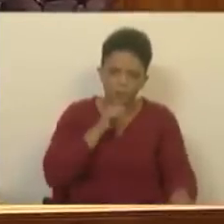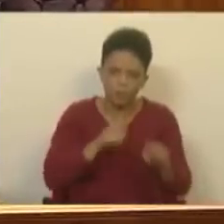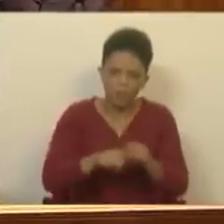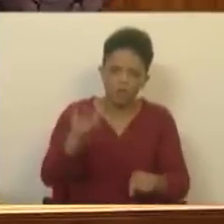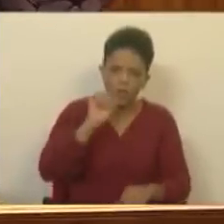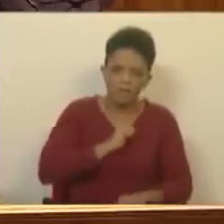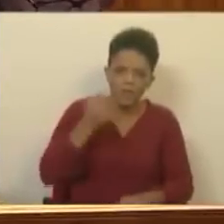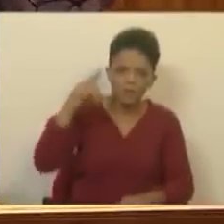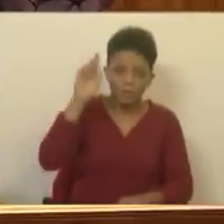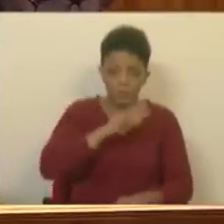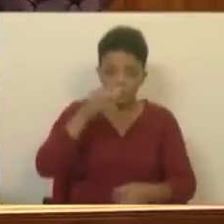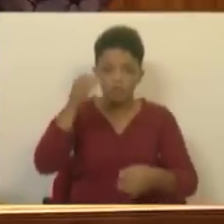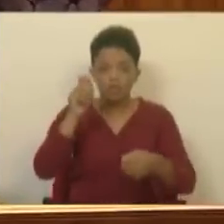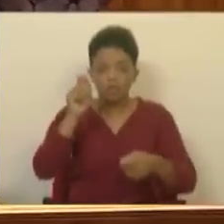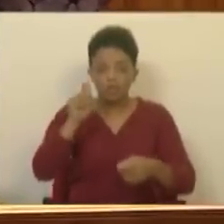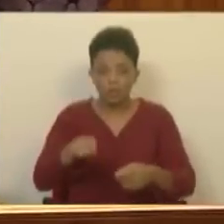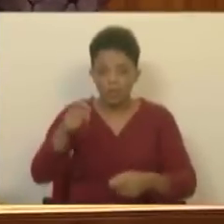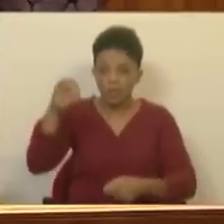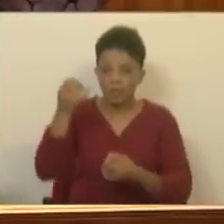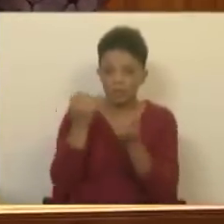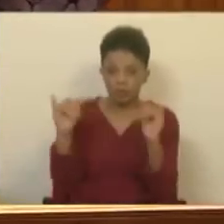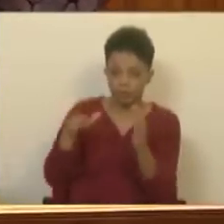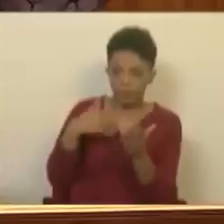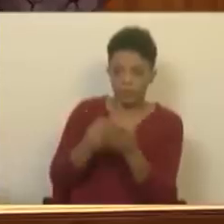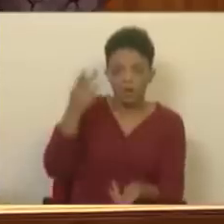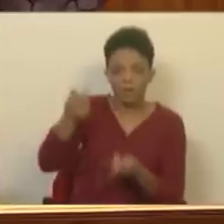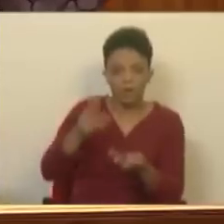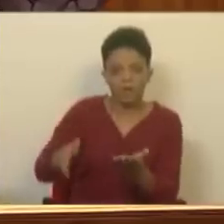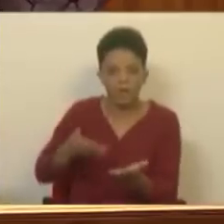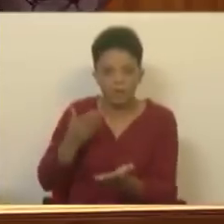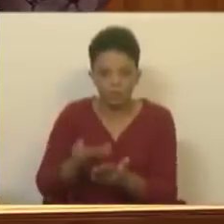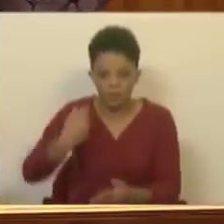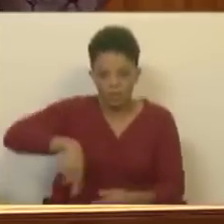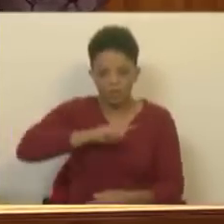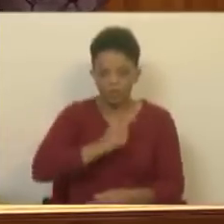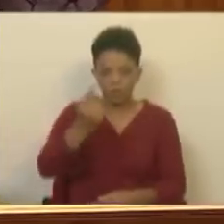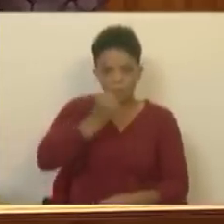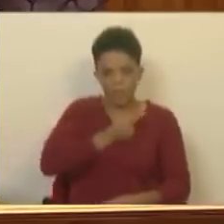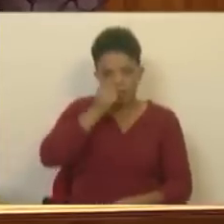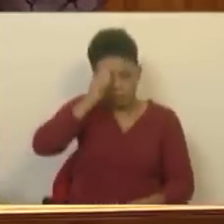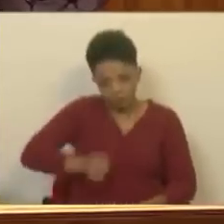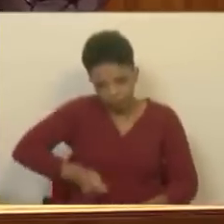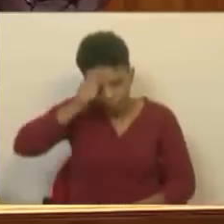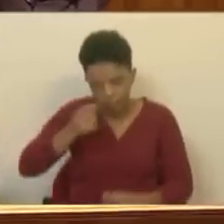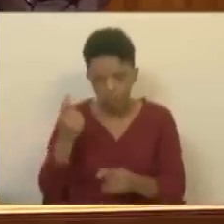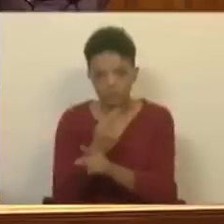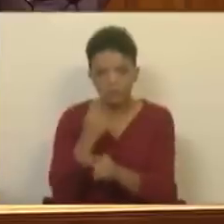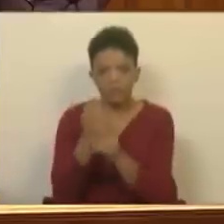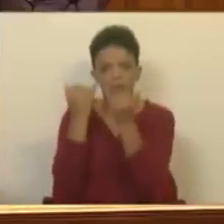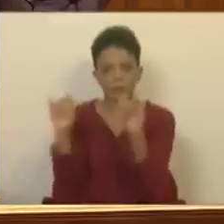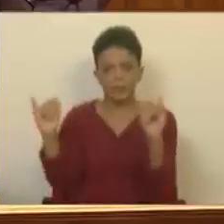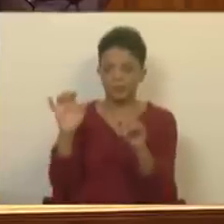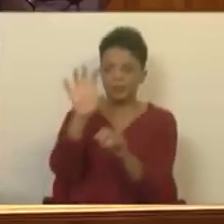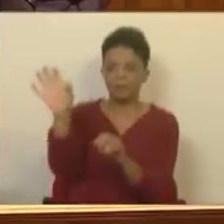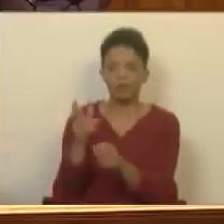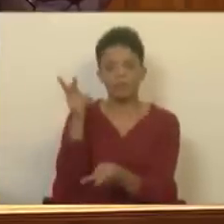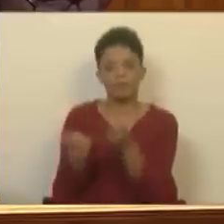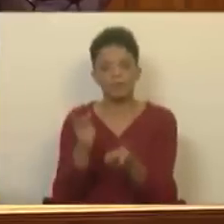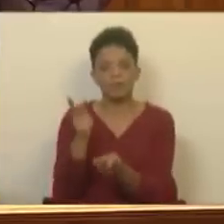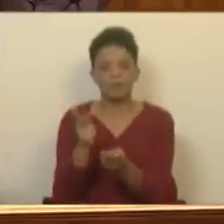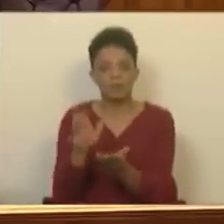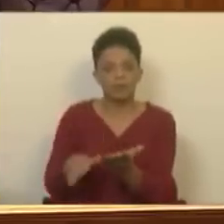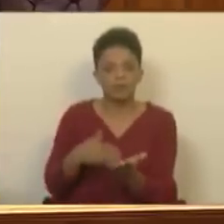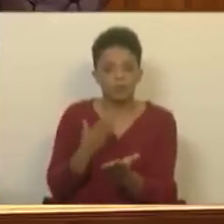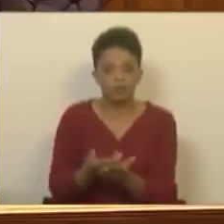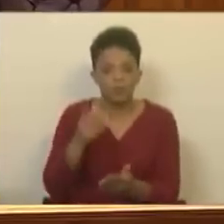se nós temos um júri independente pá avaliar as candidaturas nós devemos respeito aos juros Independente de forma Como avaliar